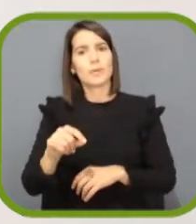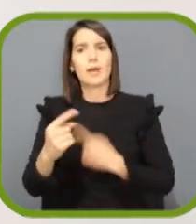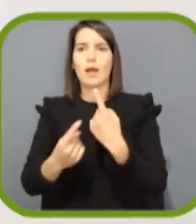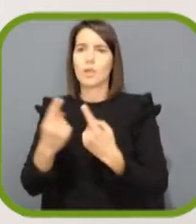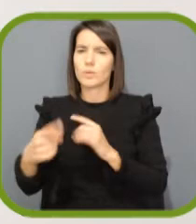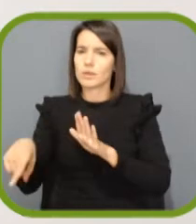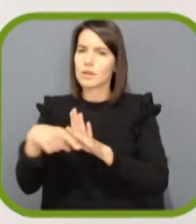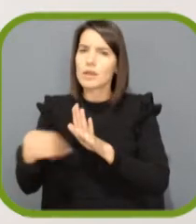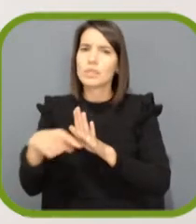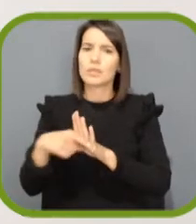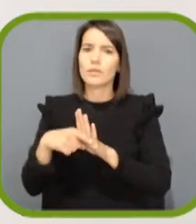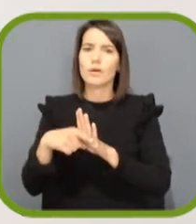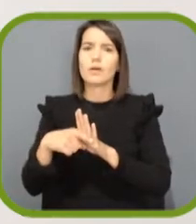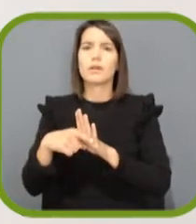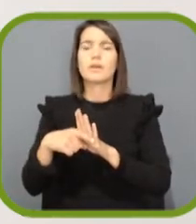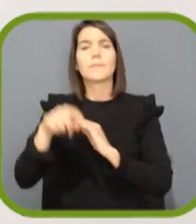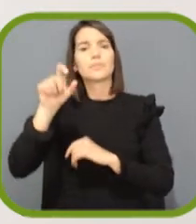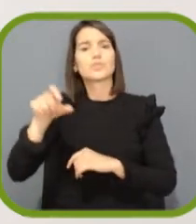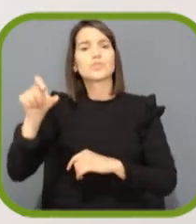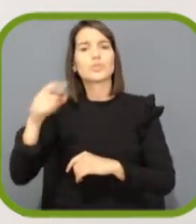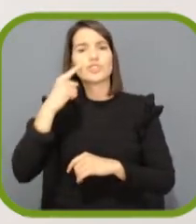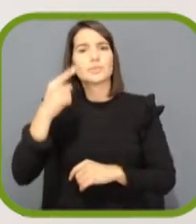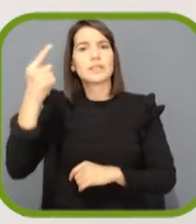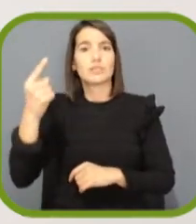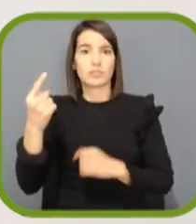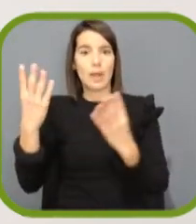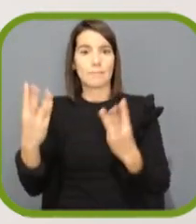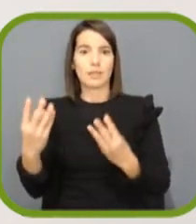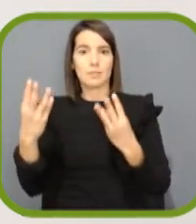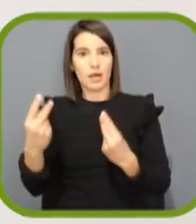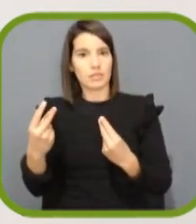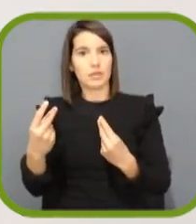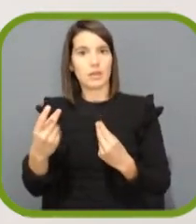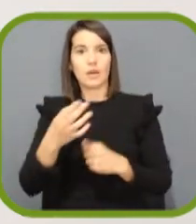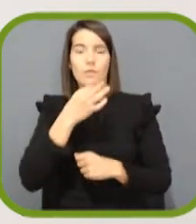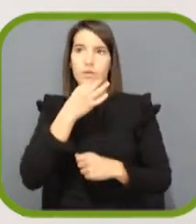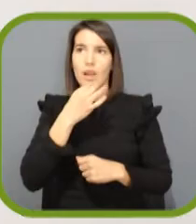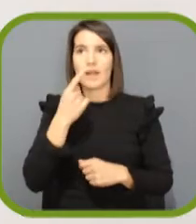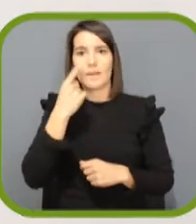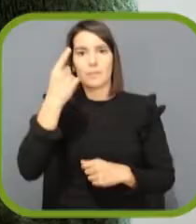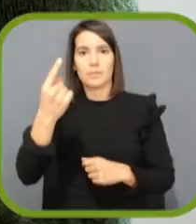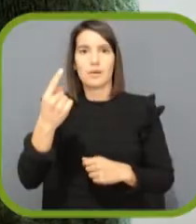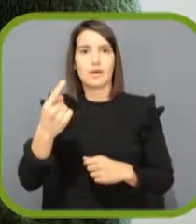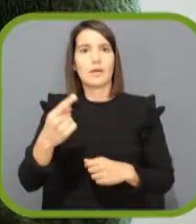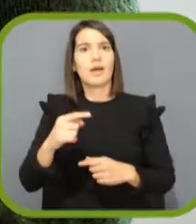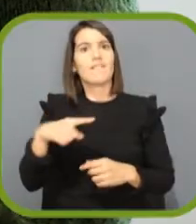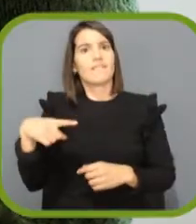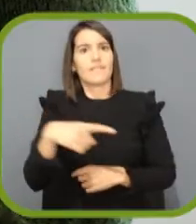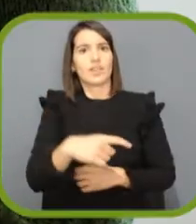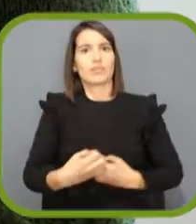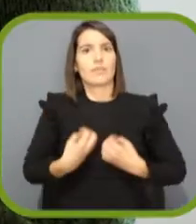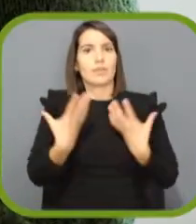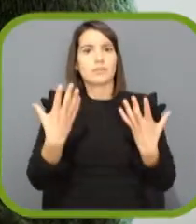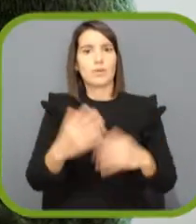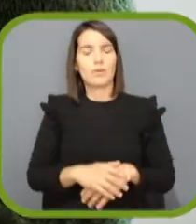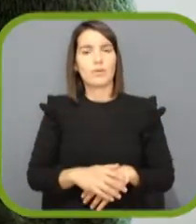contribuições extremamente negativas. Quando se ouviram especialistas em matemática falar sobre epidemiologia. Para contrariar